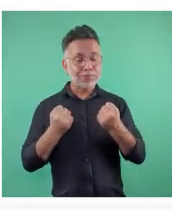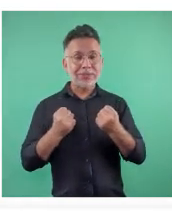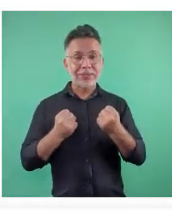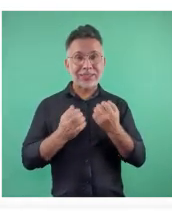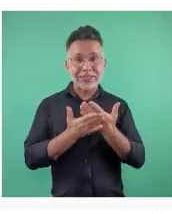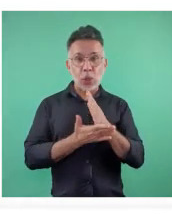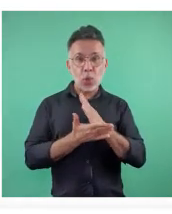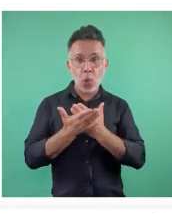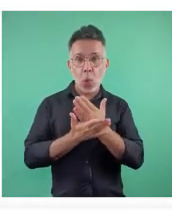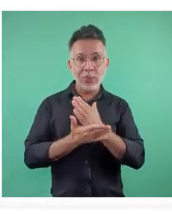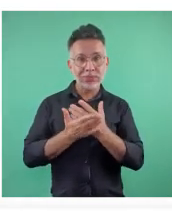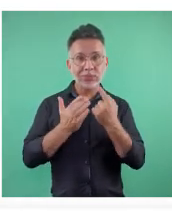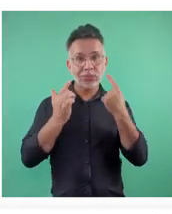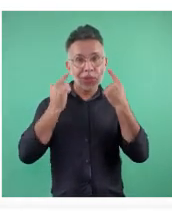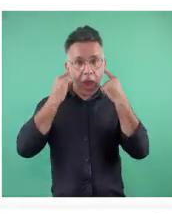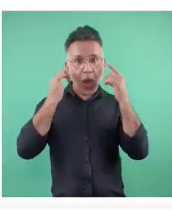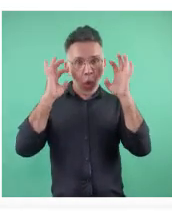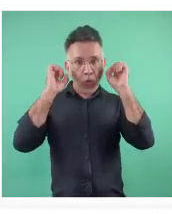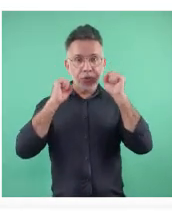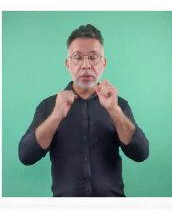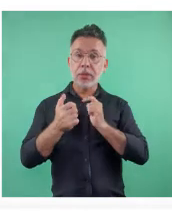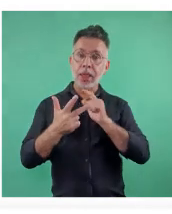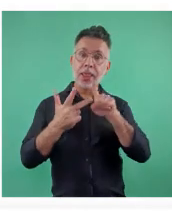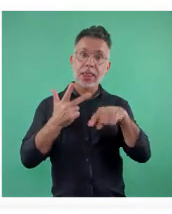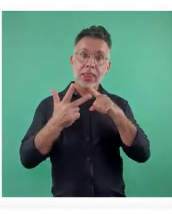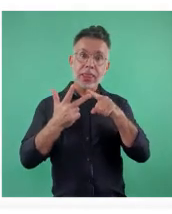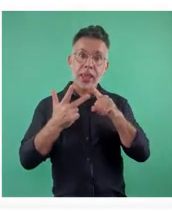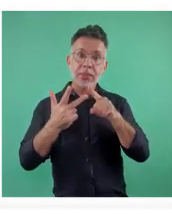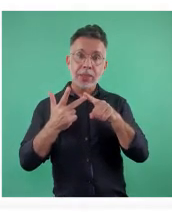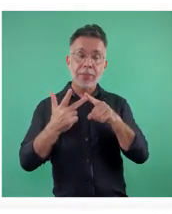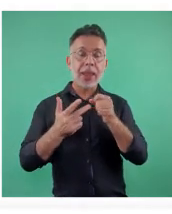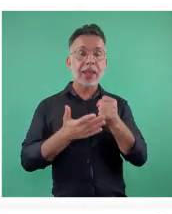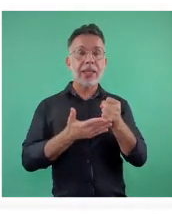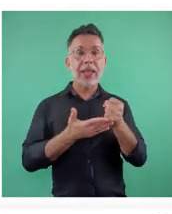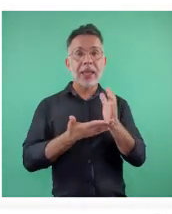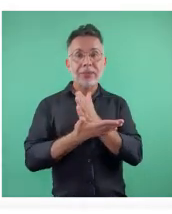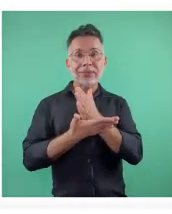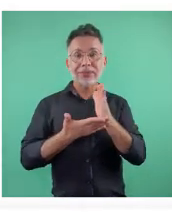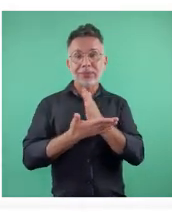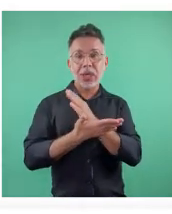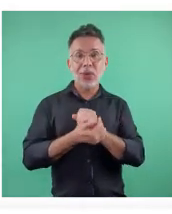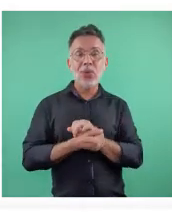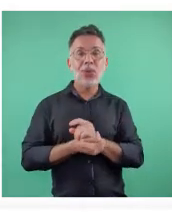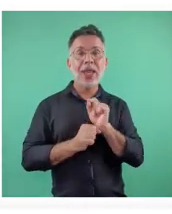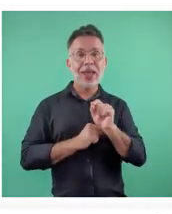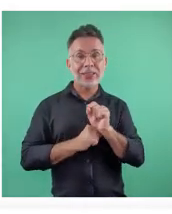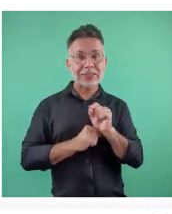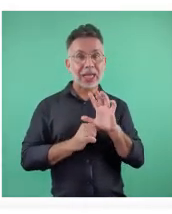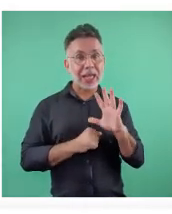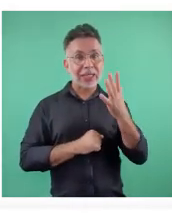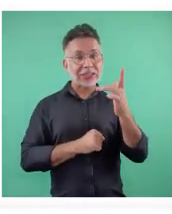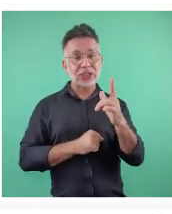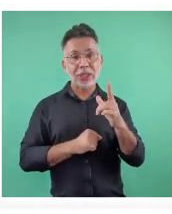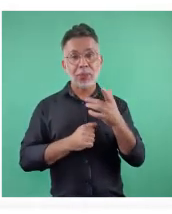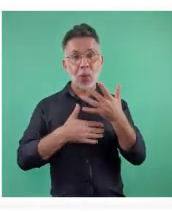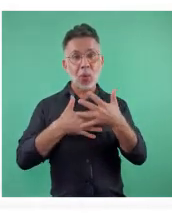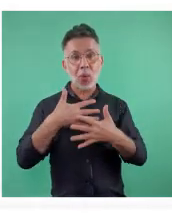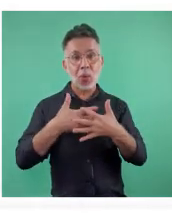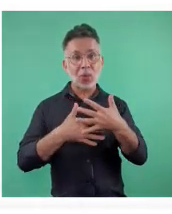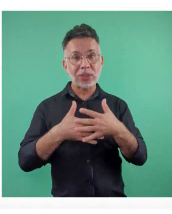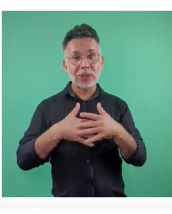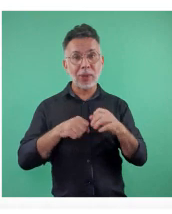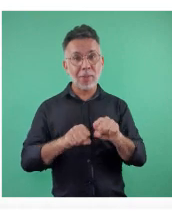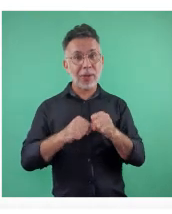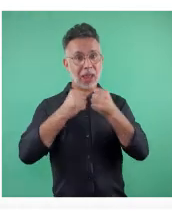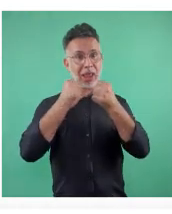som. Temos ainda o recrutamento e a diplacusia, que são frutos de uma lesão que a gente chama de lesão coclear, que é uma lesão nas